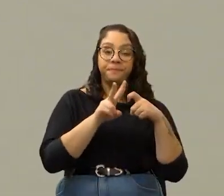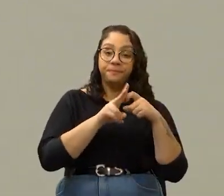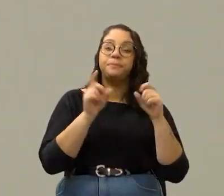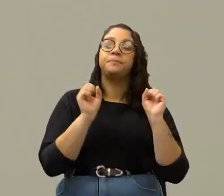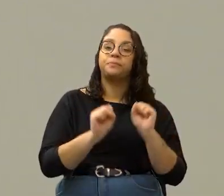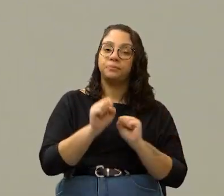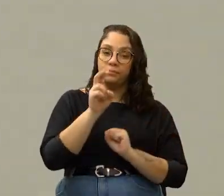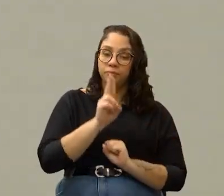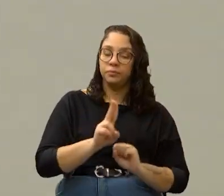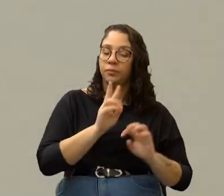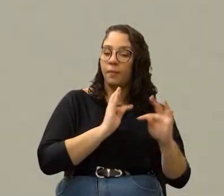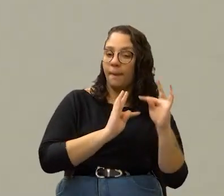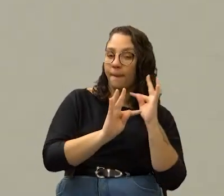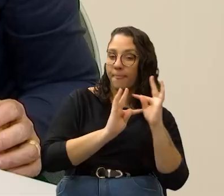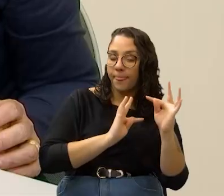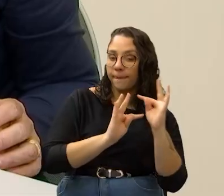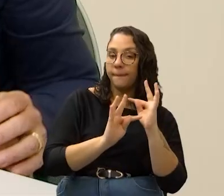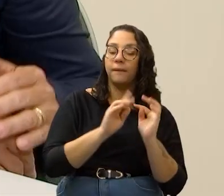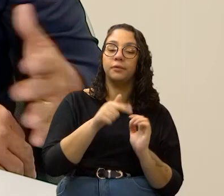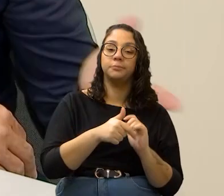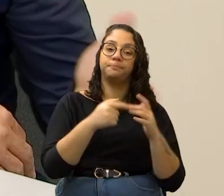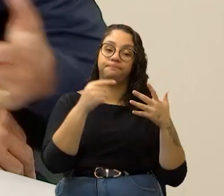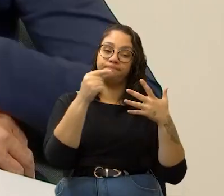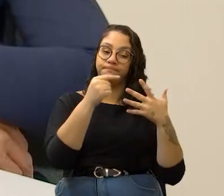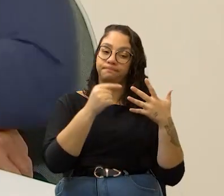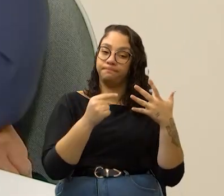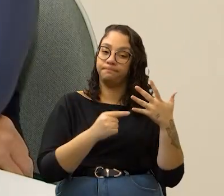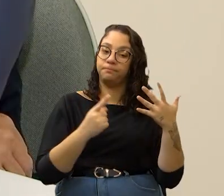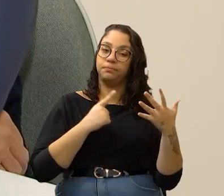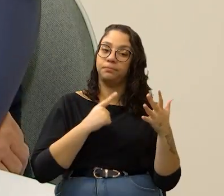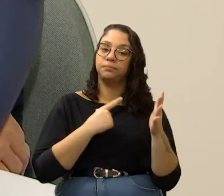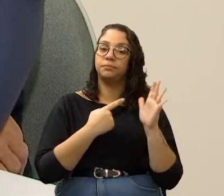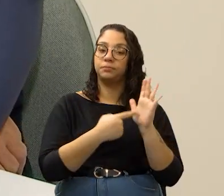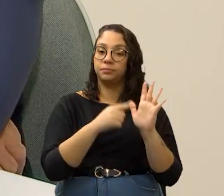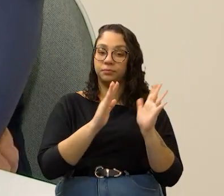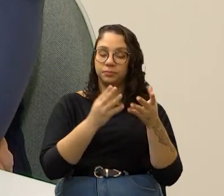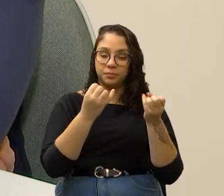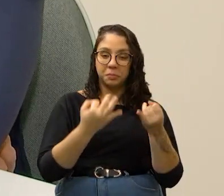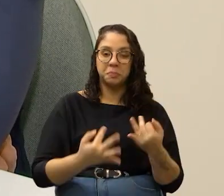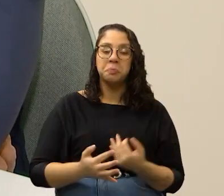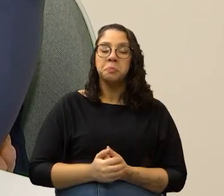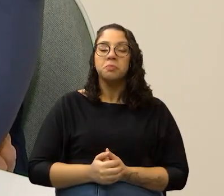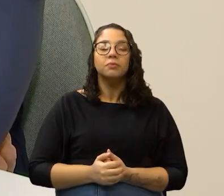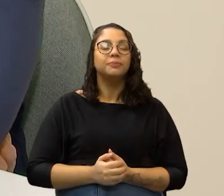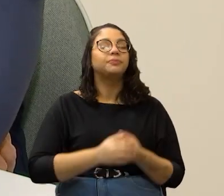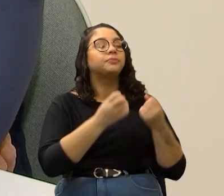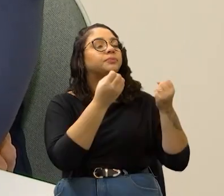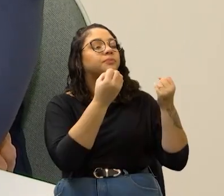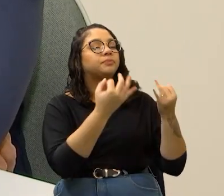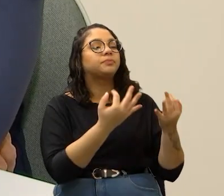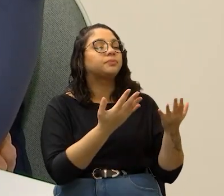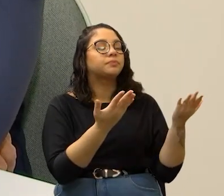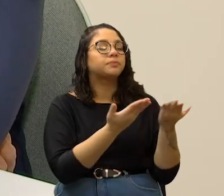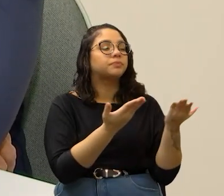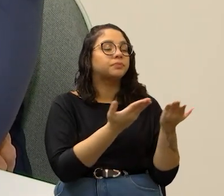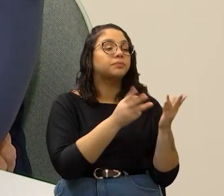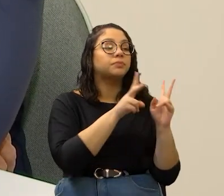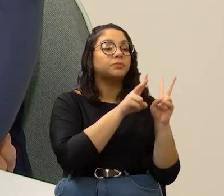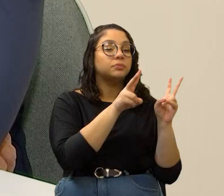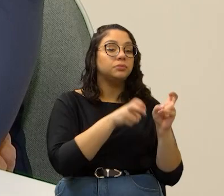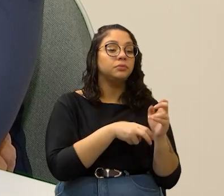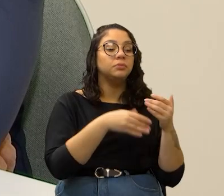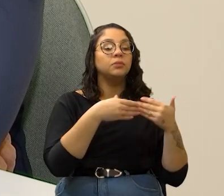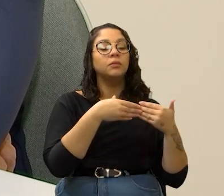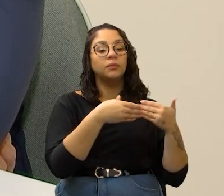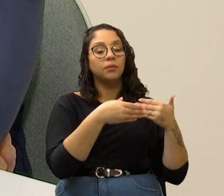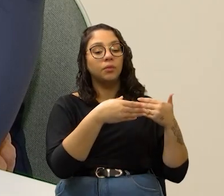pode fazer uso da terapia, dentro dessas indicações que a gente comentou. E falando assim sobre duração,